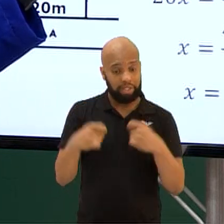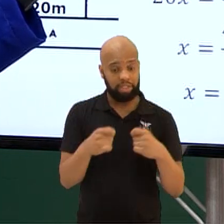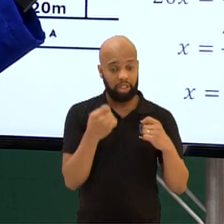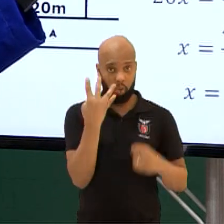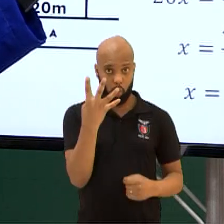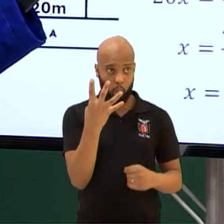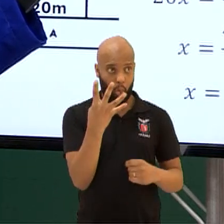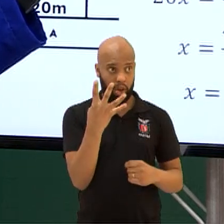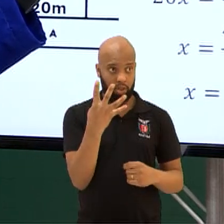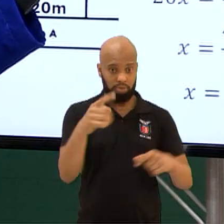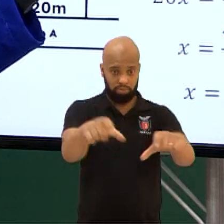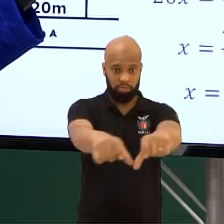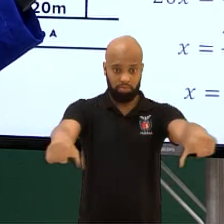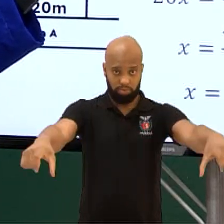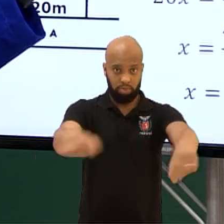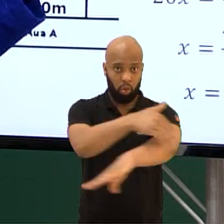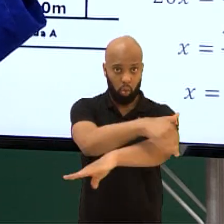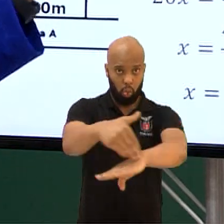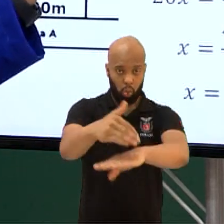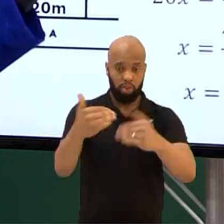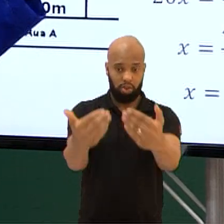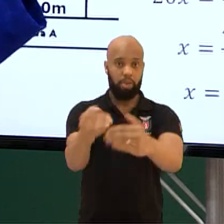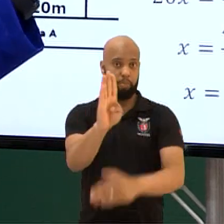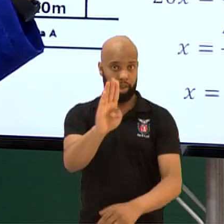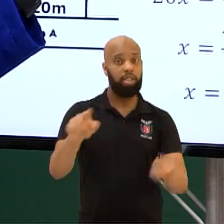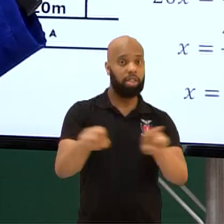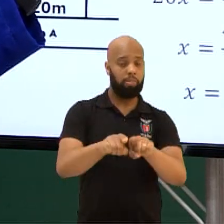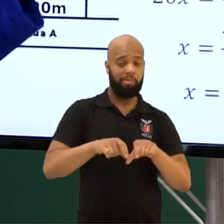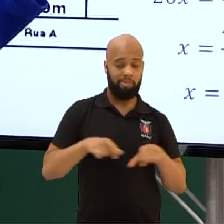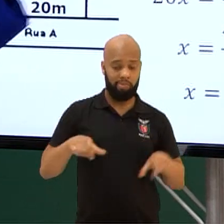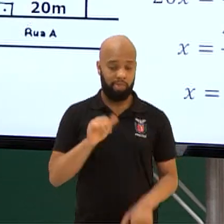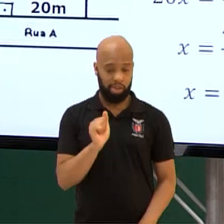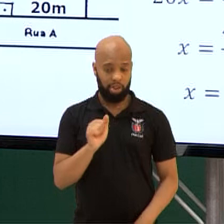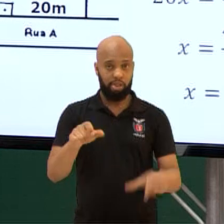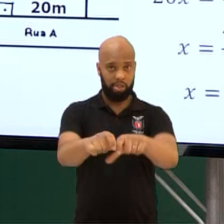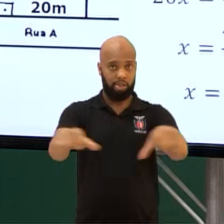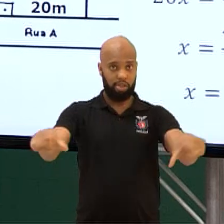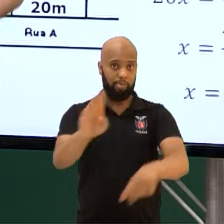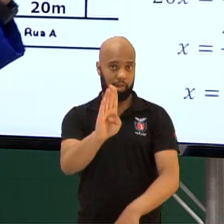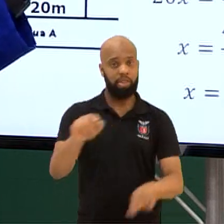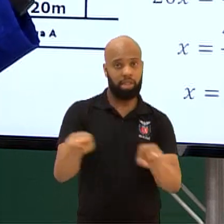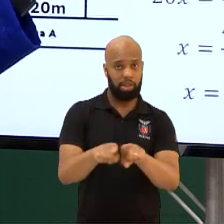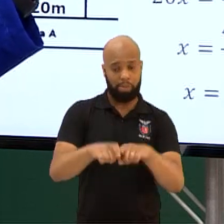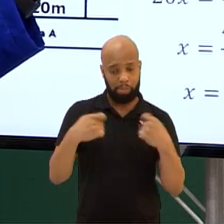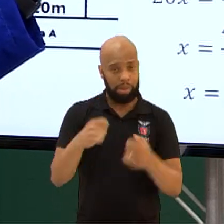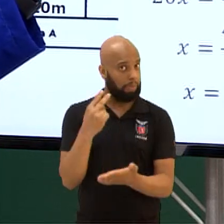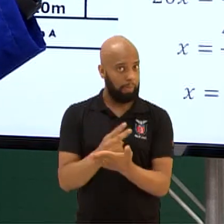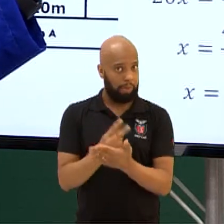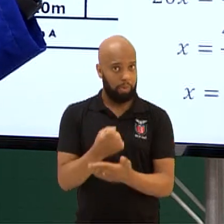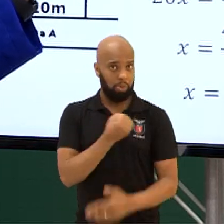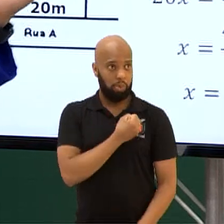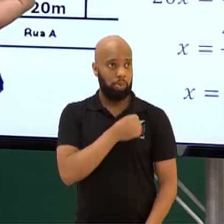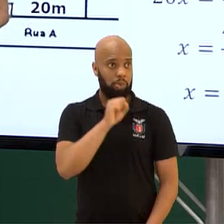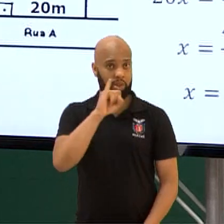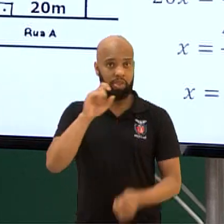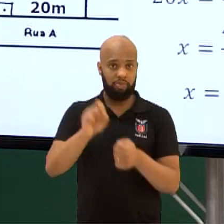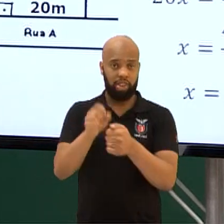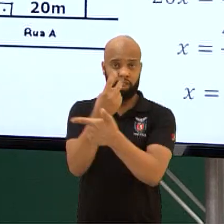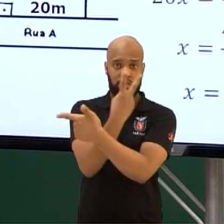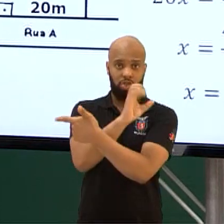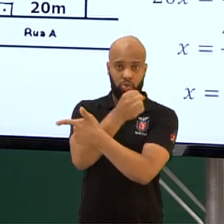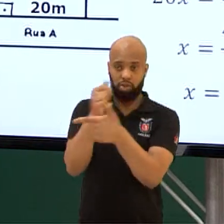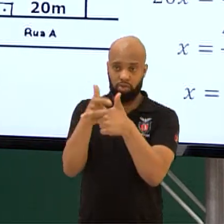4 partes nessa frente B aqui, né? Na frente que está para a rua B. Quando eu divido 28 por 4, eu